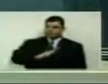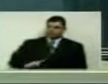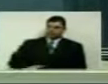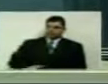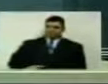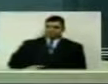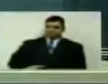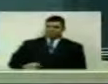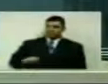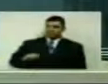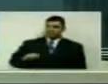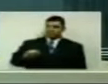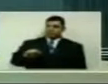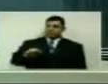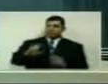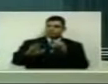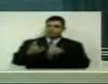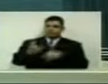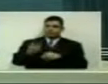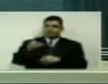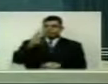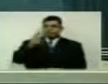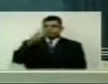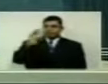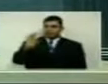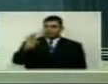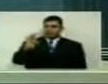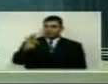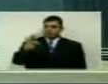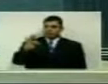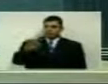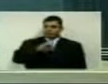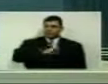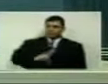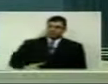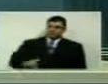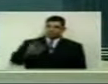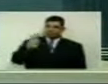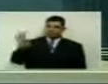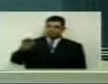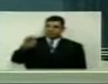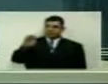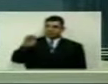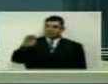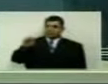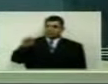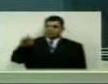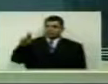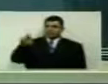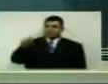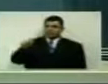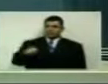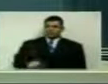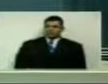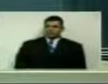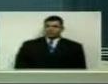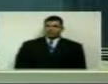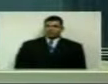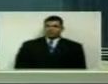governador Agnello Queiroz, do Distrito Federal, do PT, o deputado federal Stefano Cessarian, do